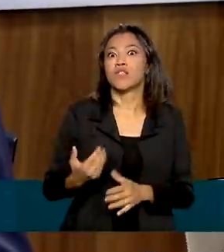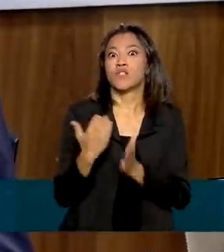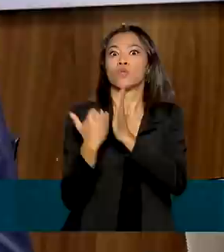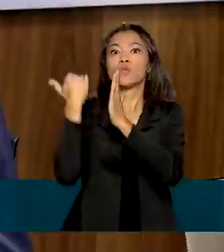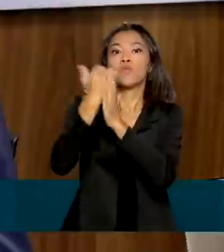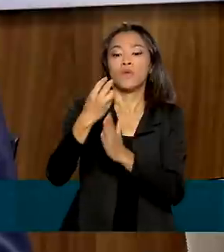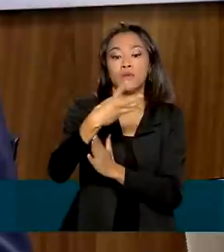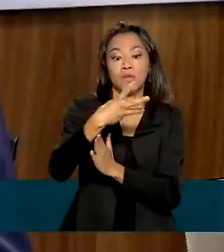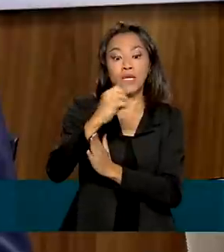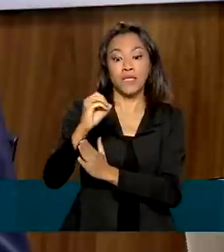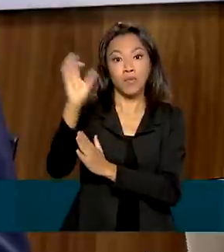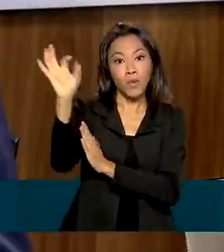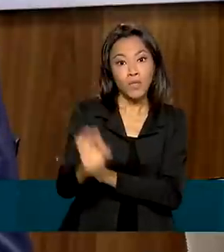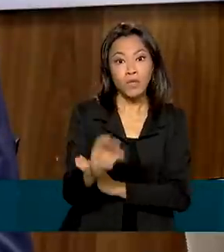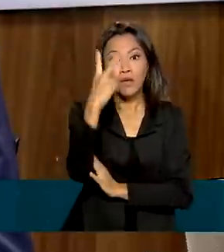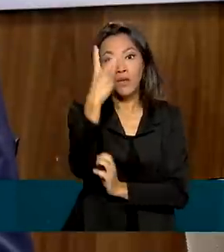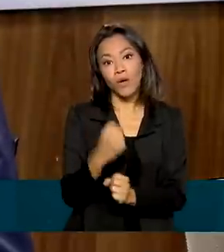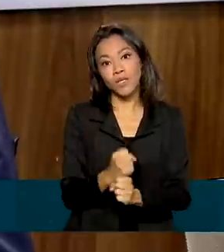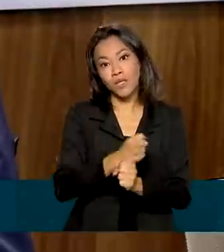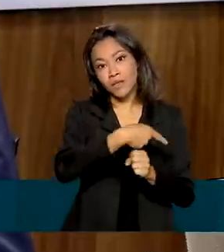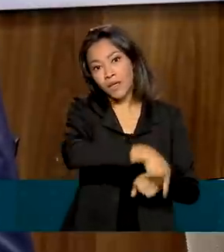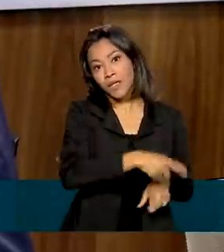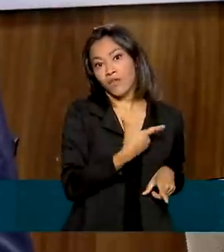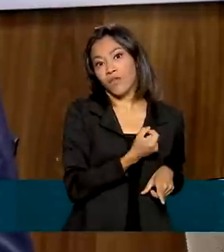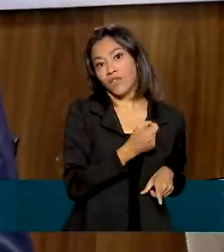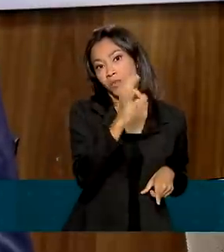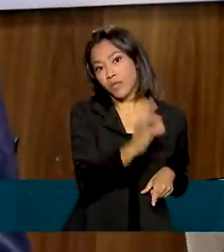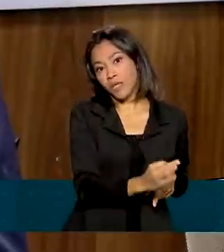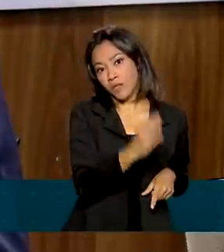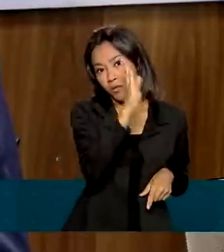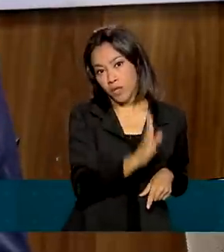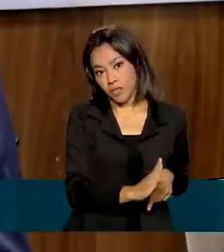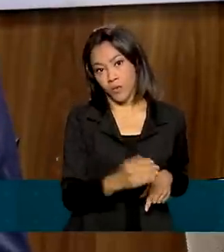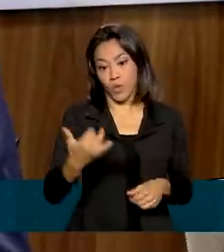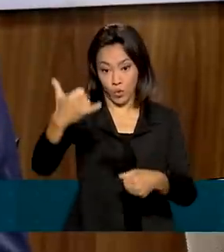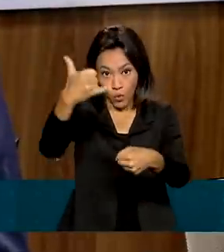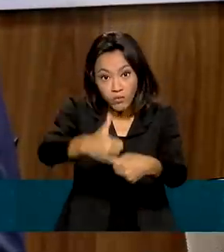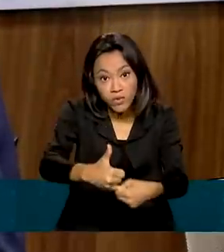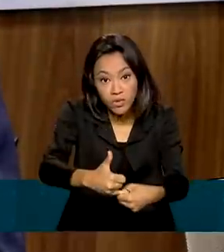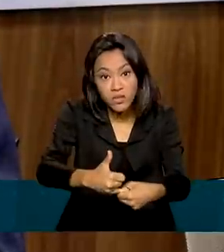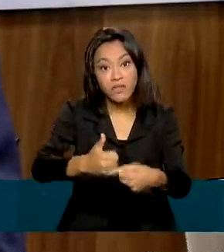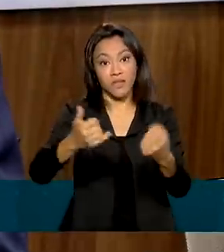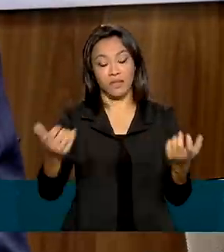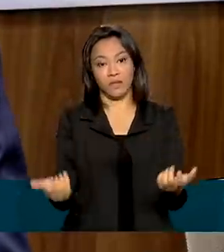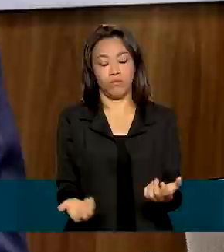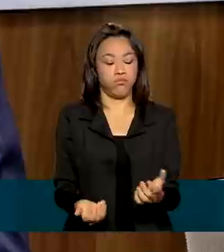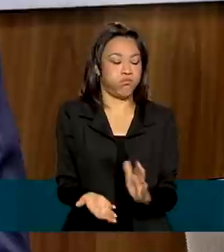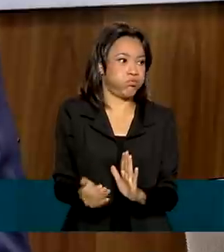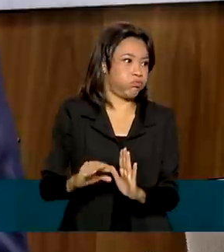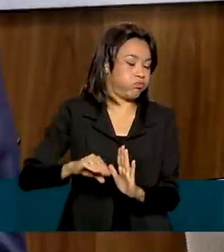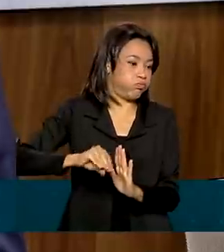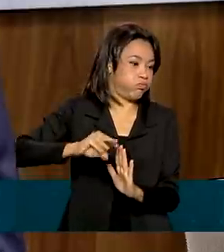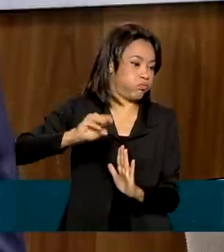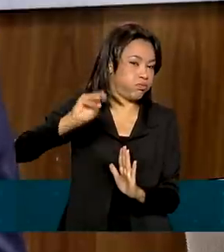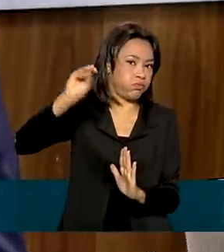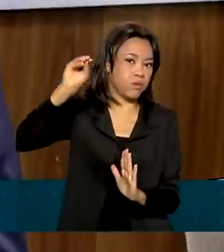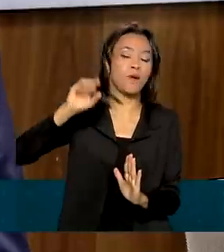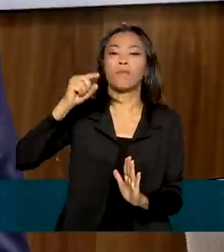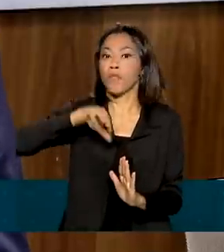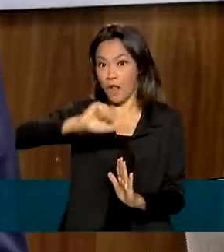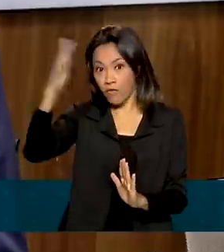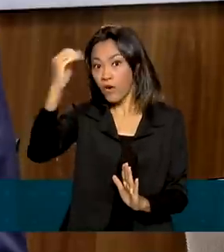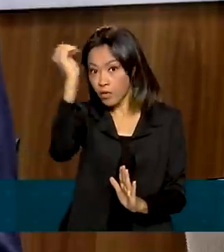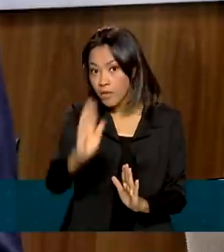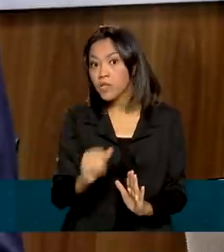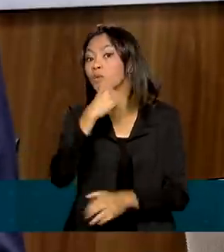trezentos por cento e dois anos nosso aqui subiu o vídeo por exemplo os combustíveis altas enorme lá fora só no